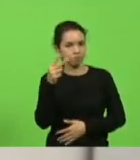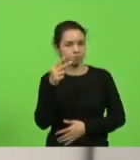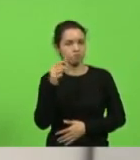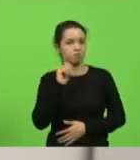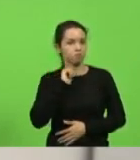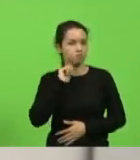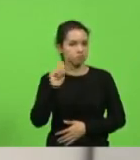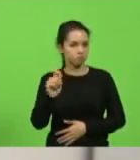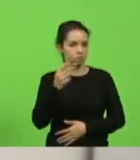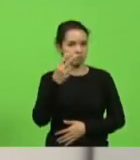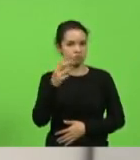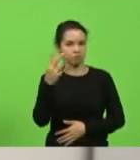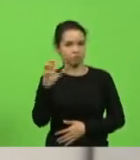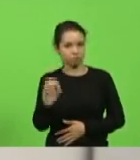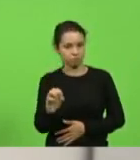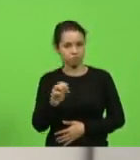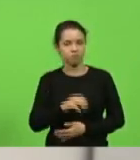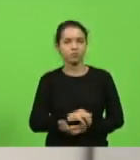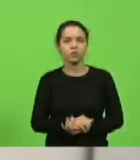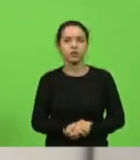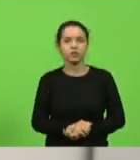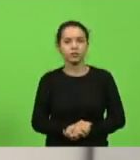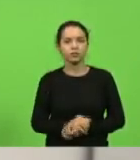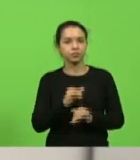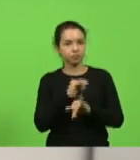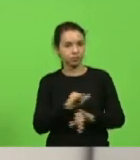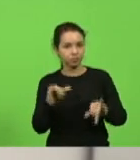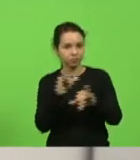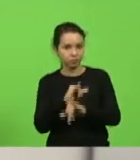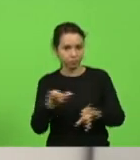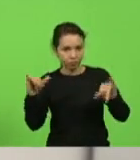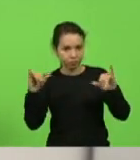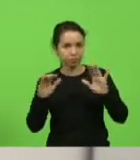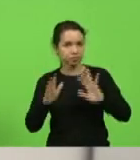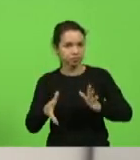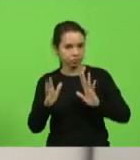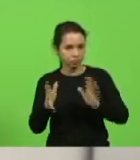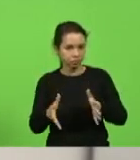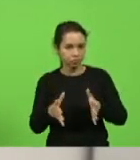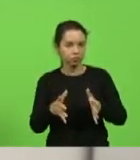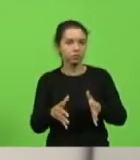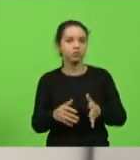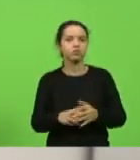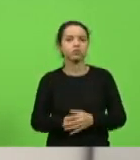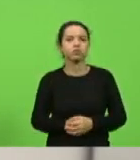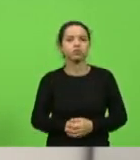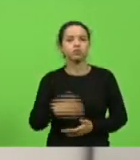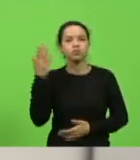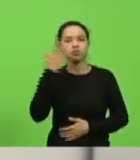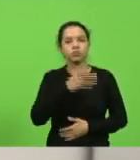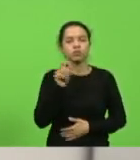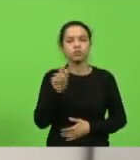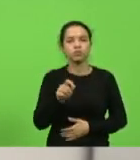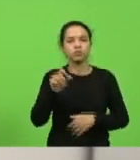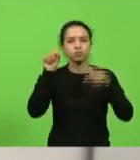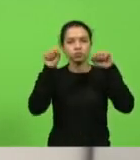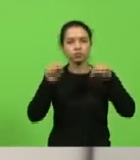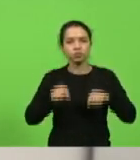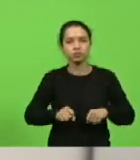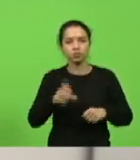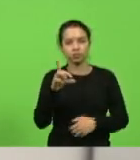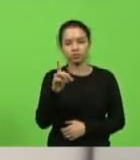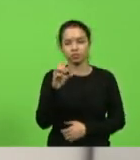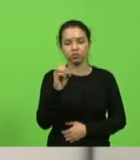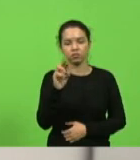22/4/2020. A propósito dessa publicidade do fato, se confirmou pelo depoimento prestado por Douglas Borba na